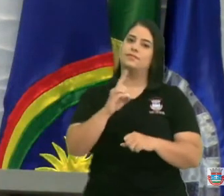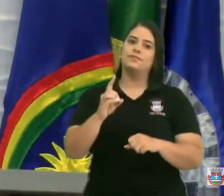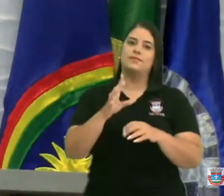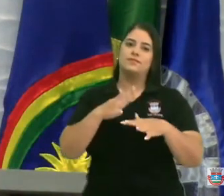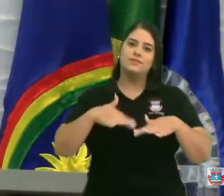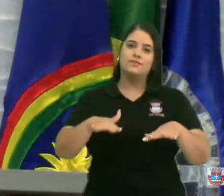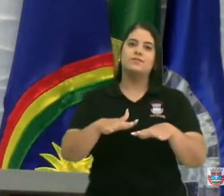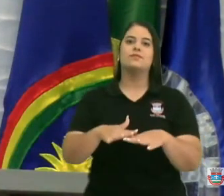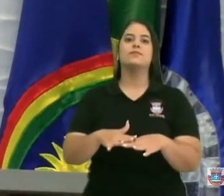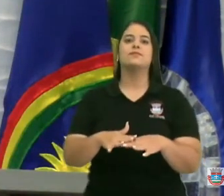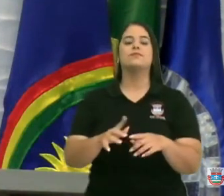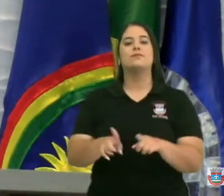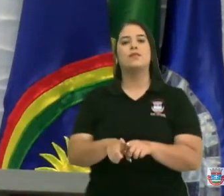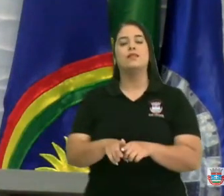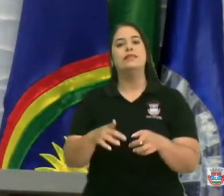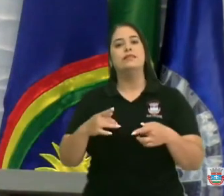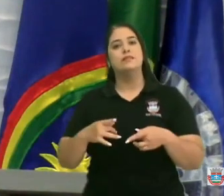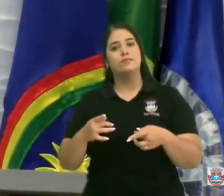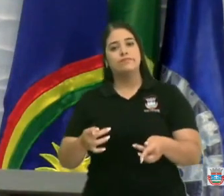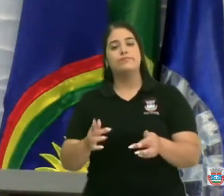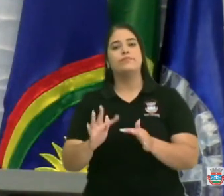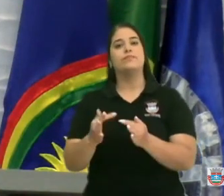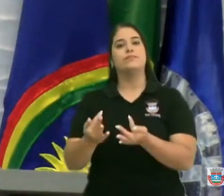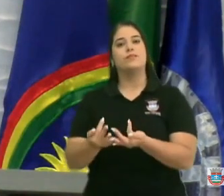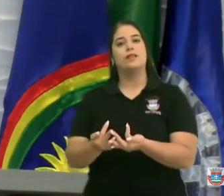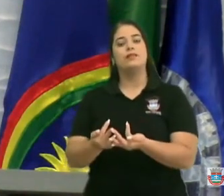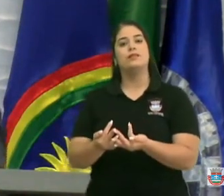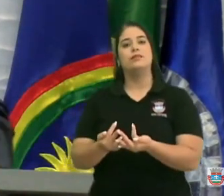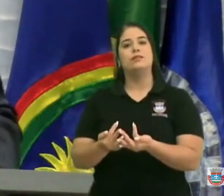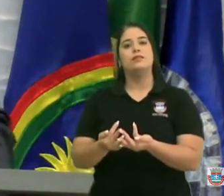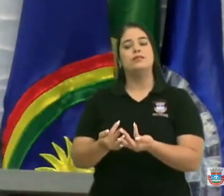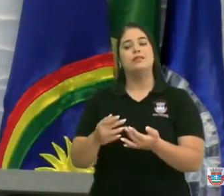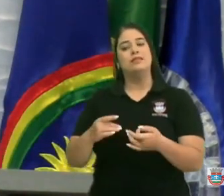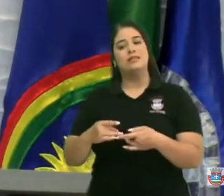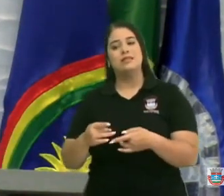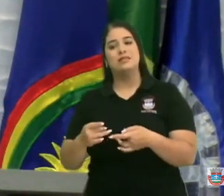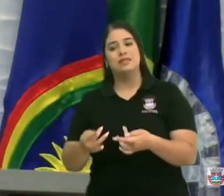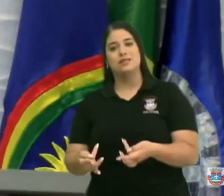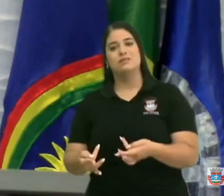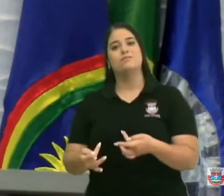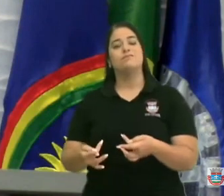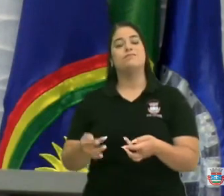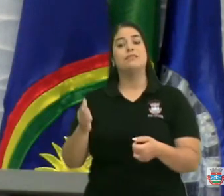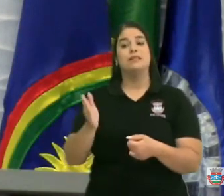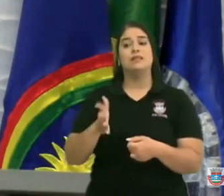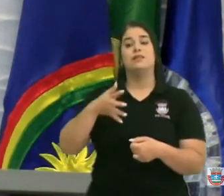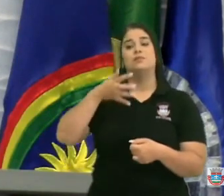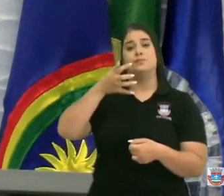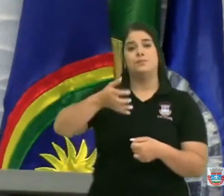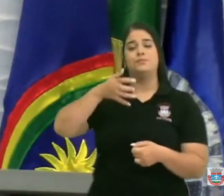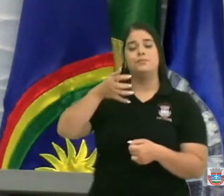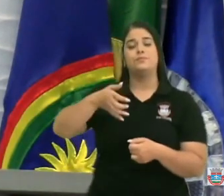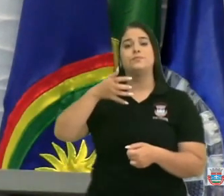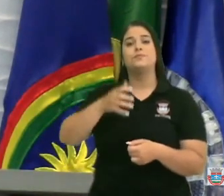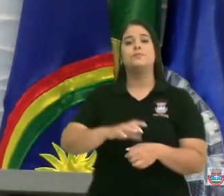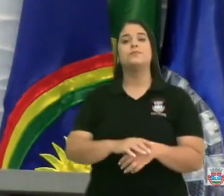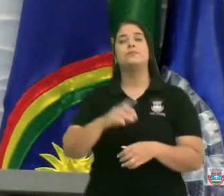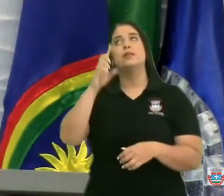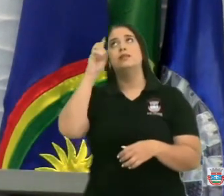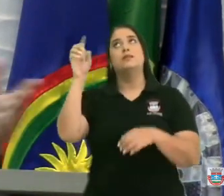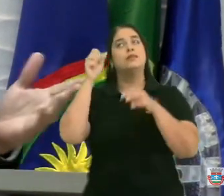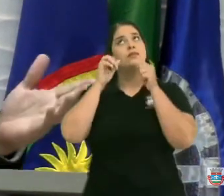ser solidário às famílias enlutadas que foram aqui apresentados. Que Deus